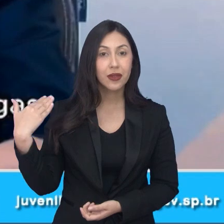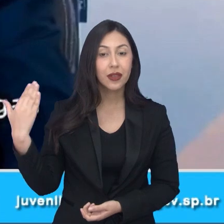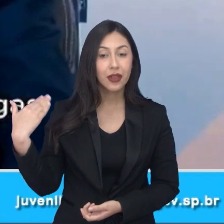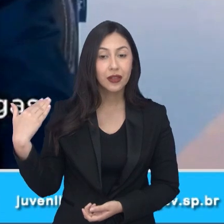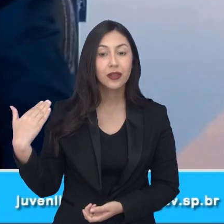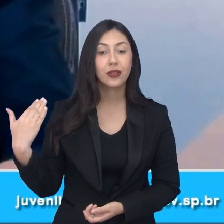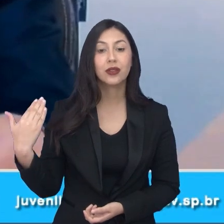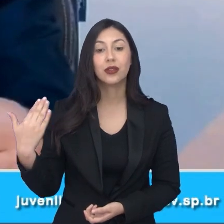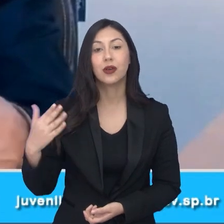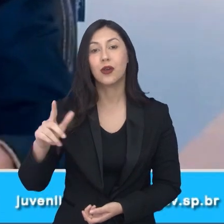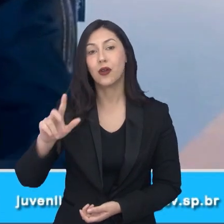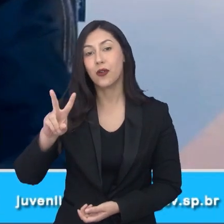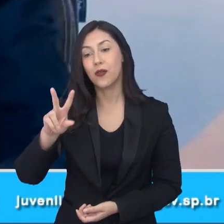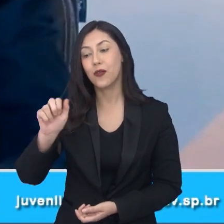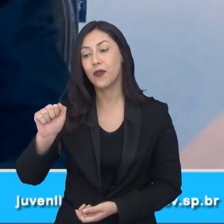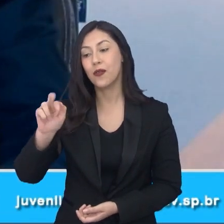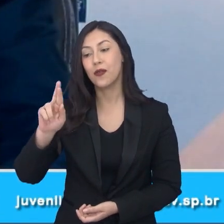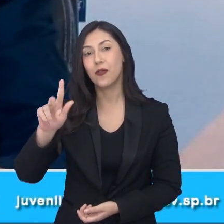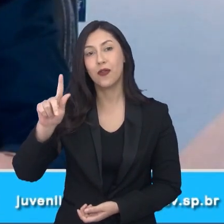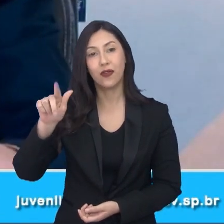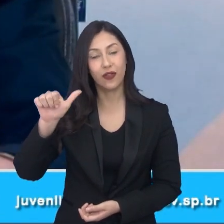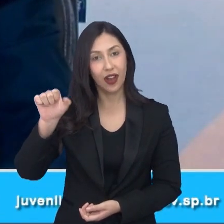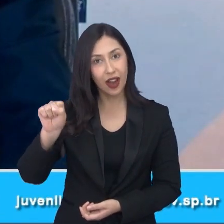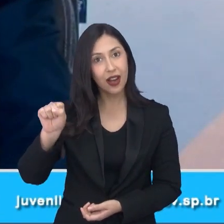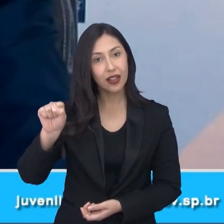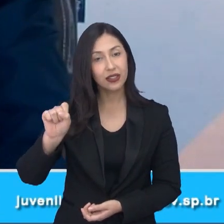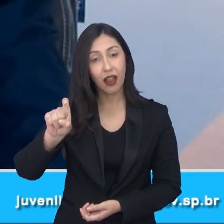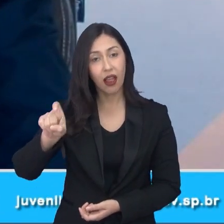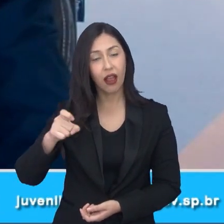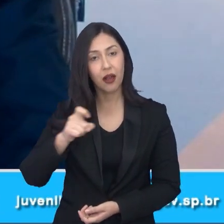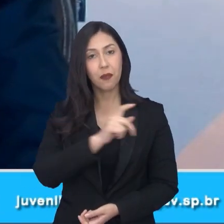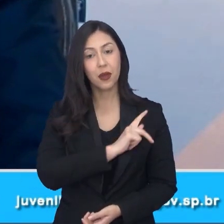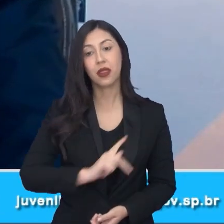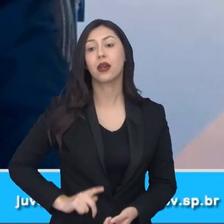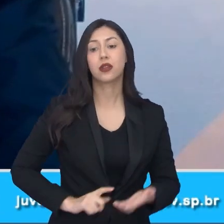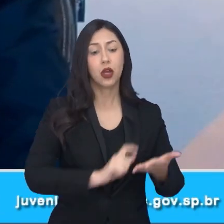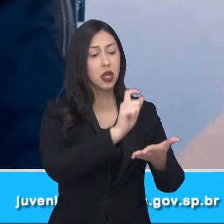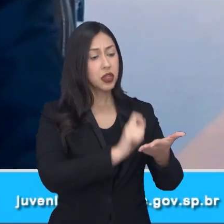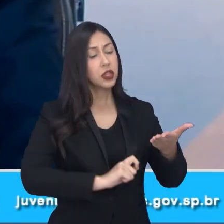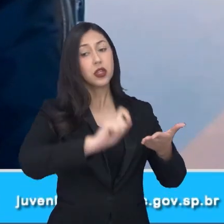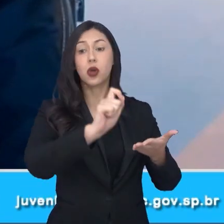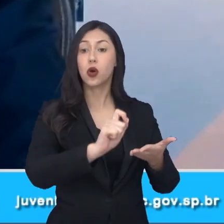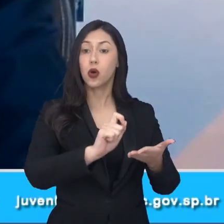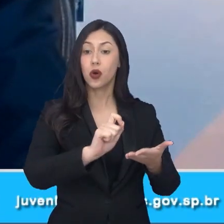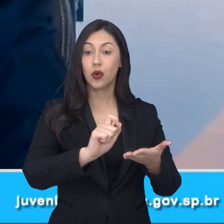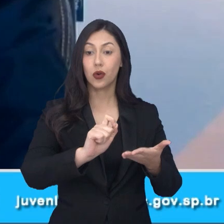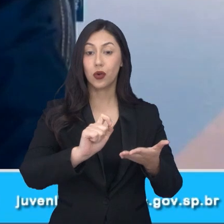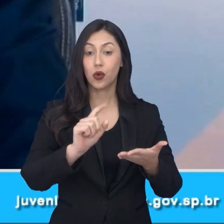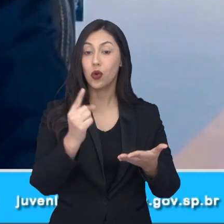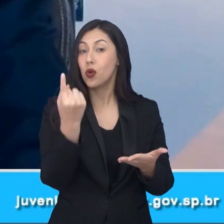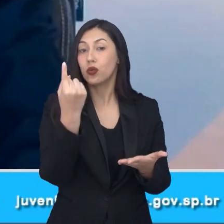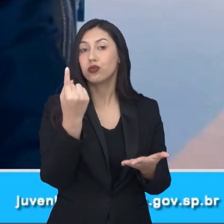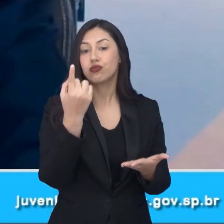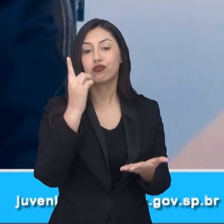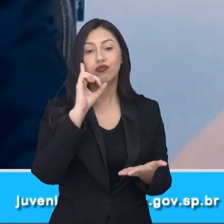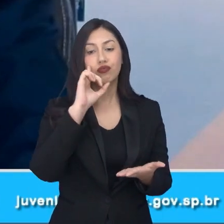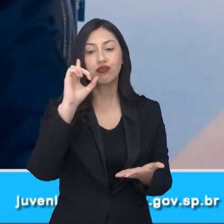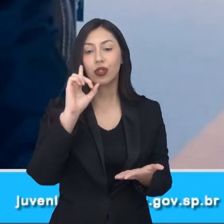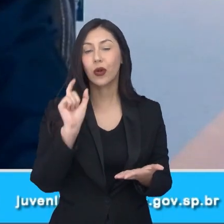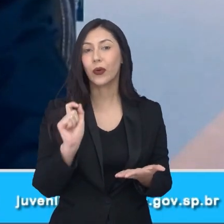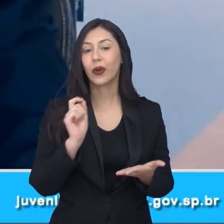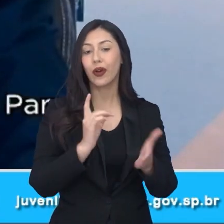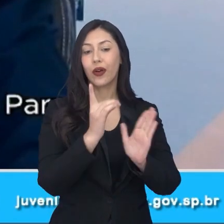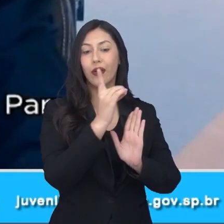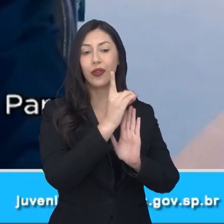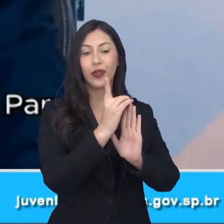Dornelles Vargas, presidente da República, assinou um único ato naquele dia, que foi o